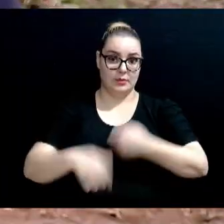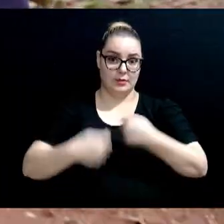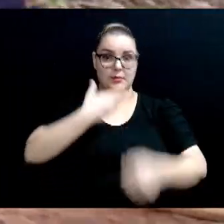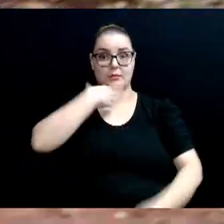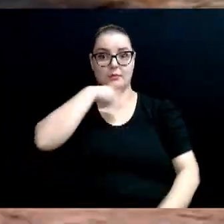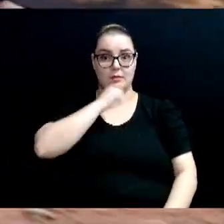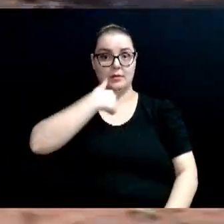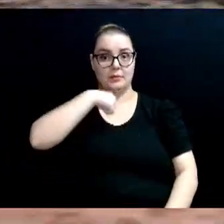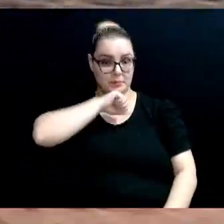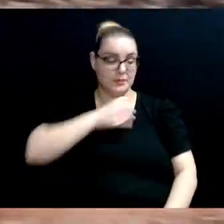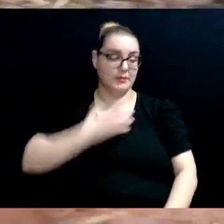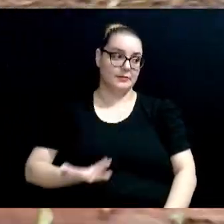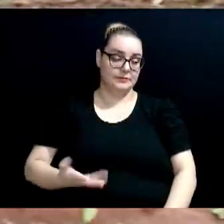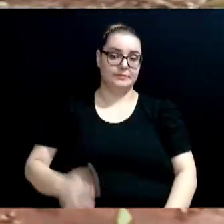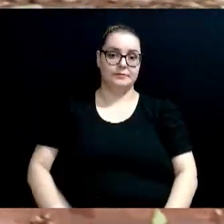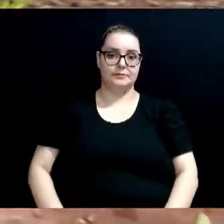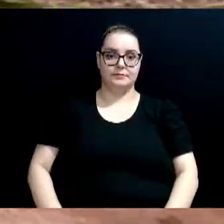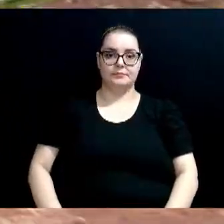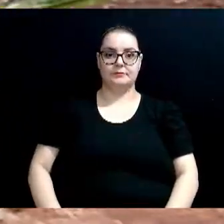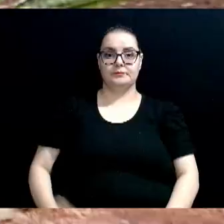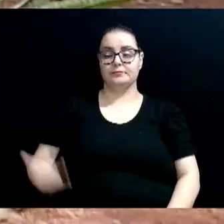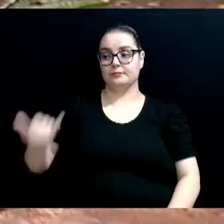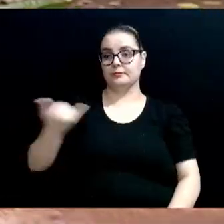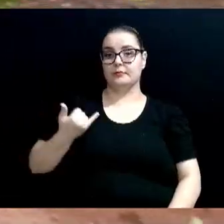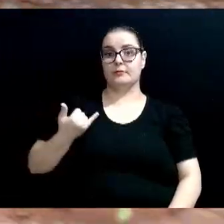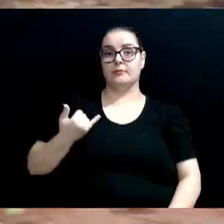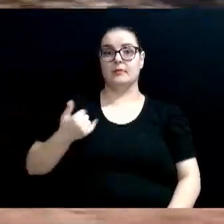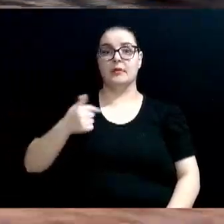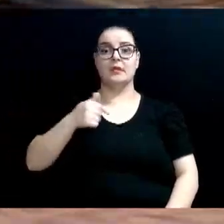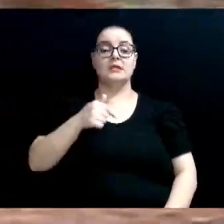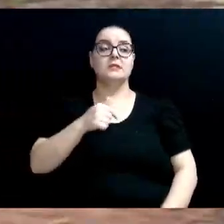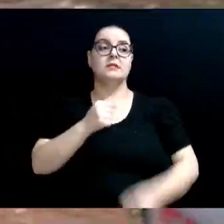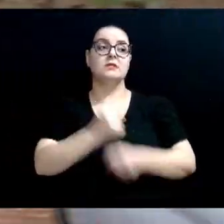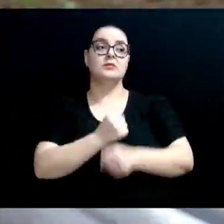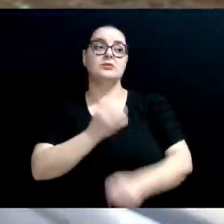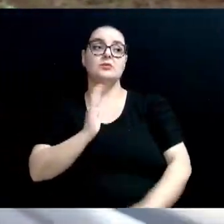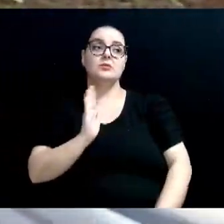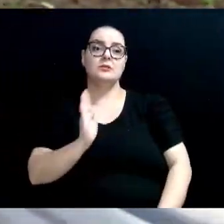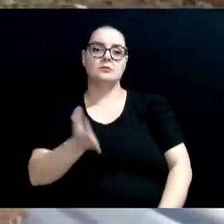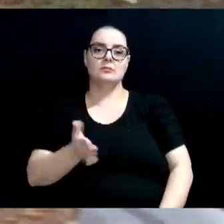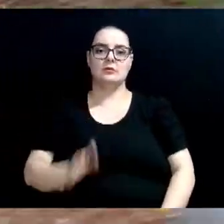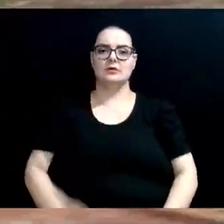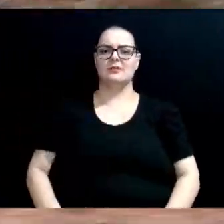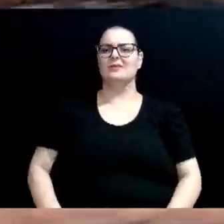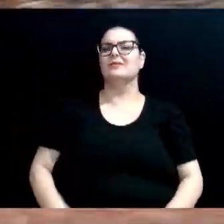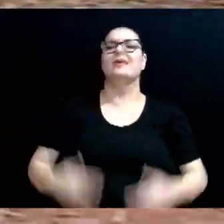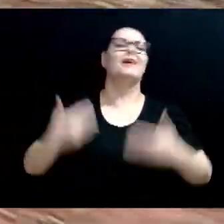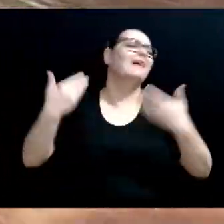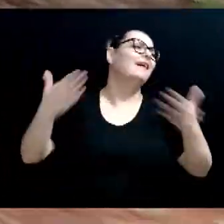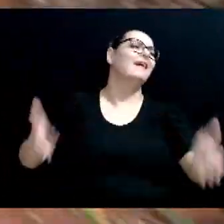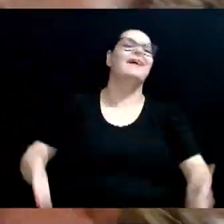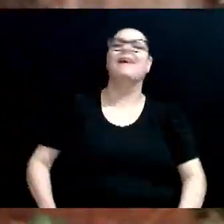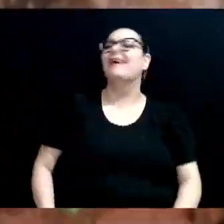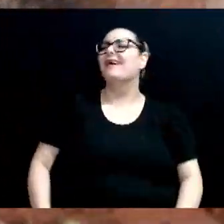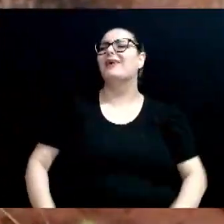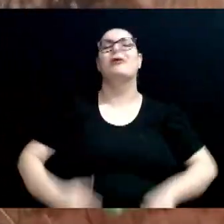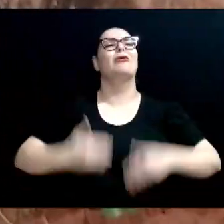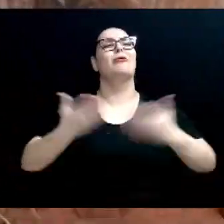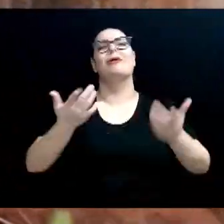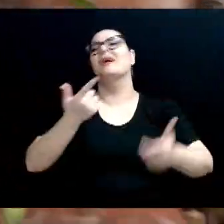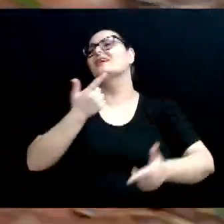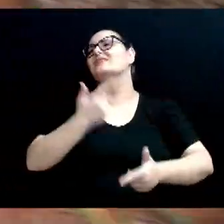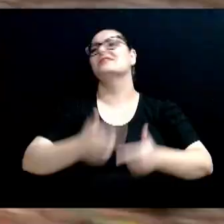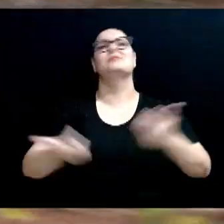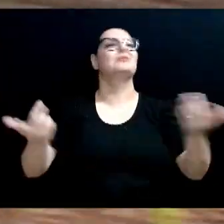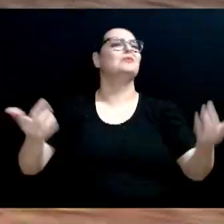mamãe, ela falou pra mim assim, e 7 anos e meio? Eu, quer saber que diferença faz? Tá bom, 7 anos